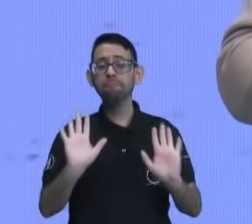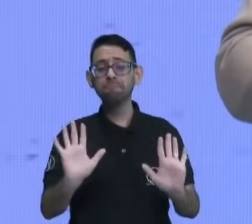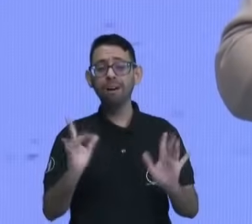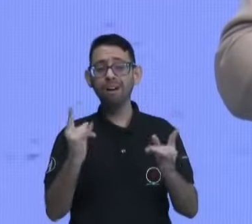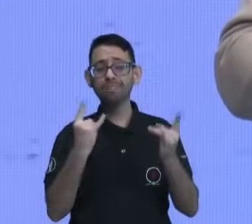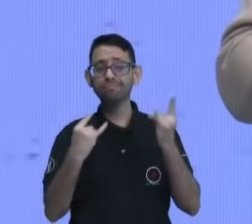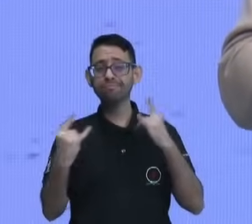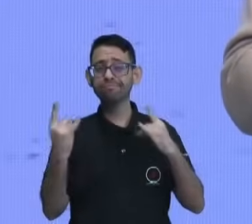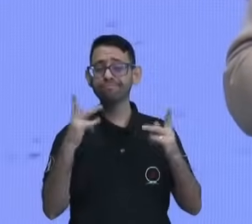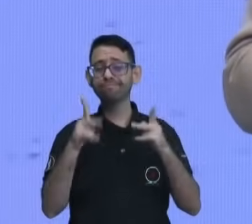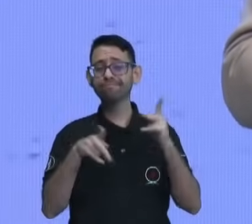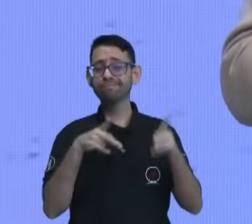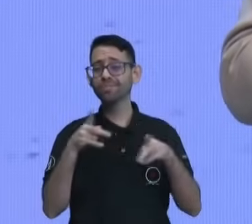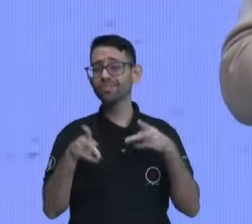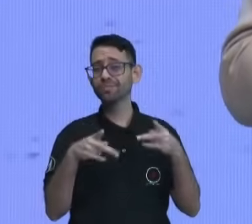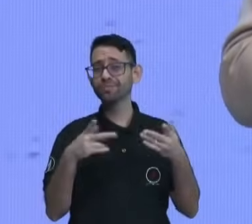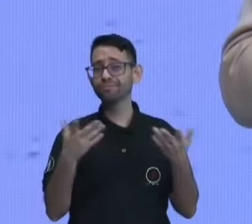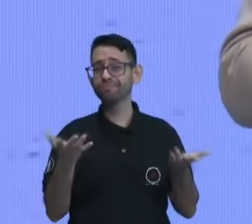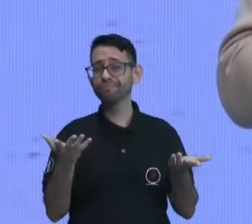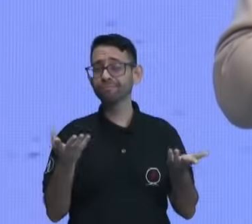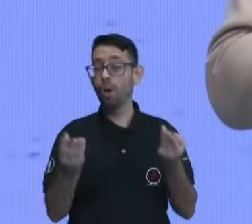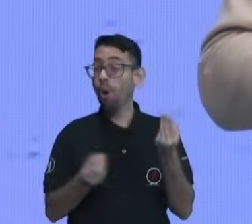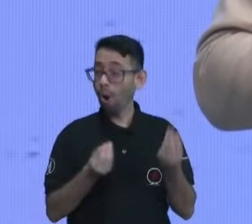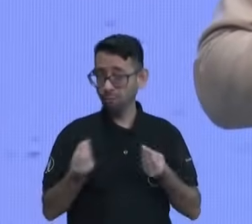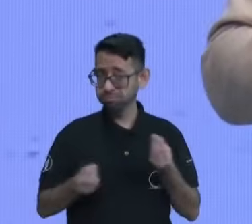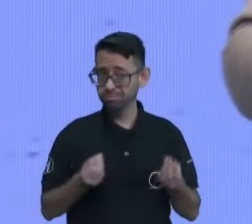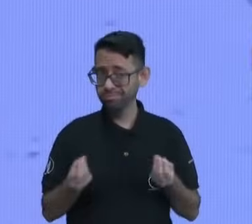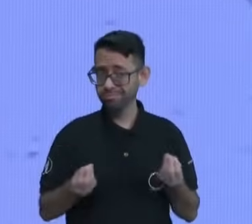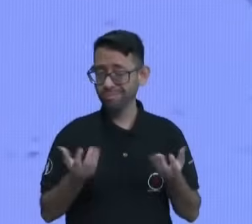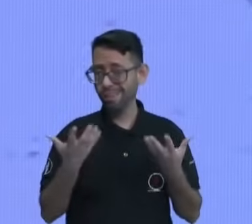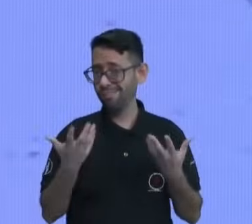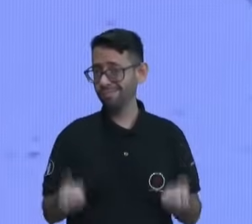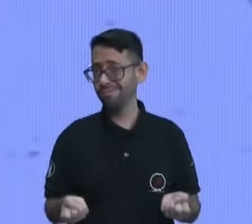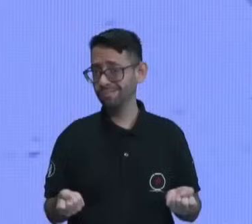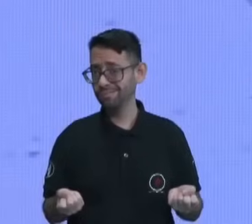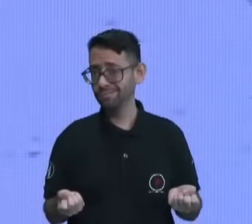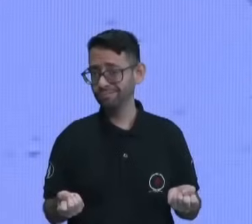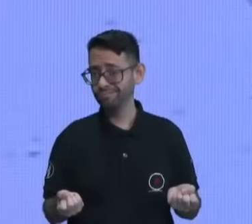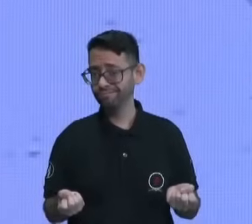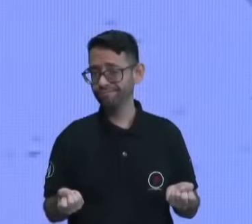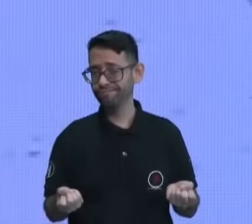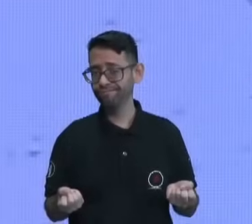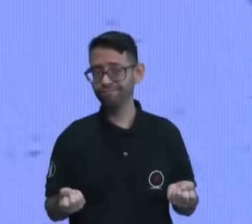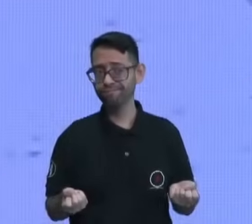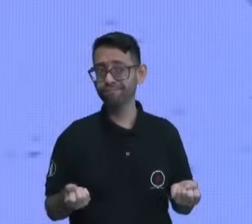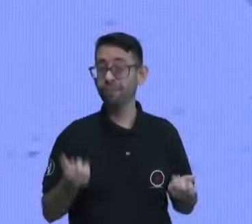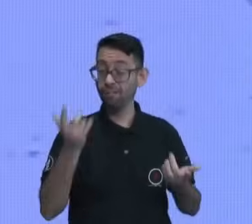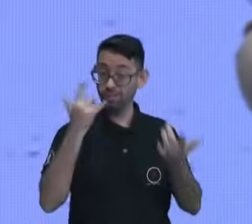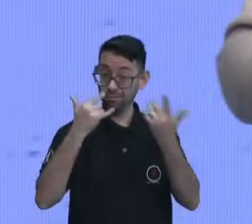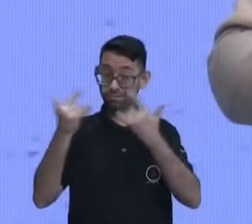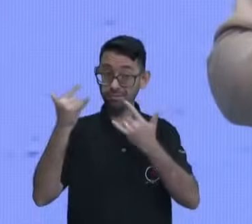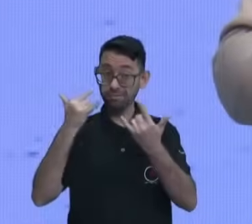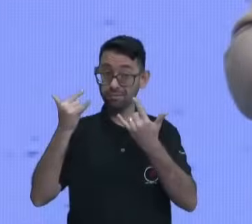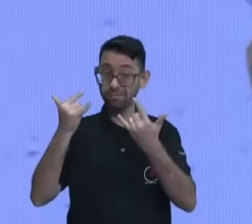Deus e o povo de Deus tá sendo seduzido pela falta de conhecimento e de discernimento